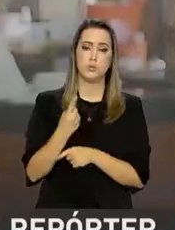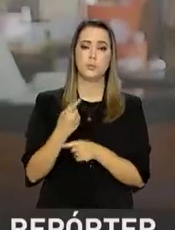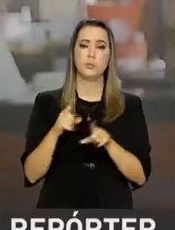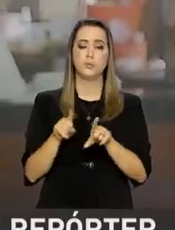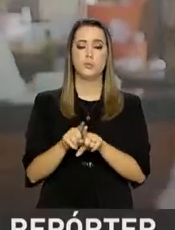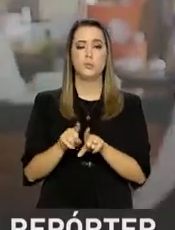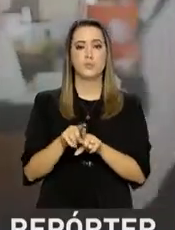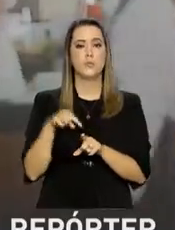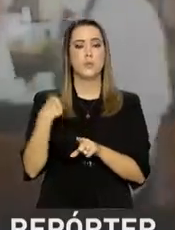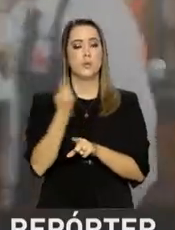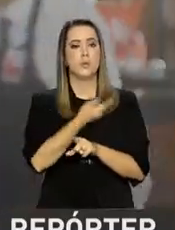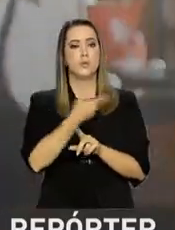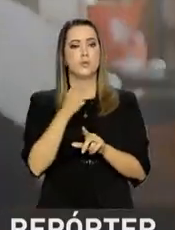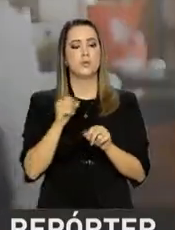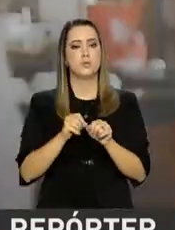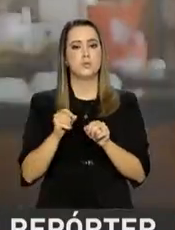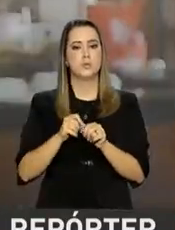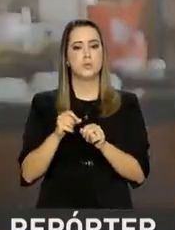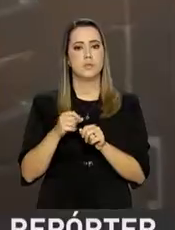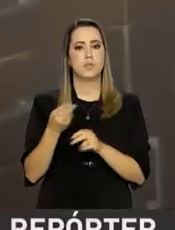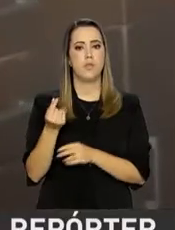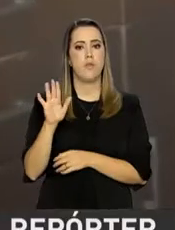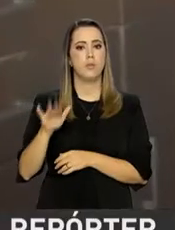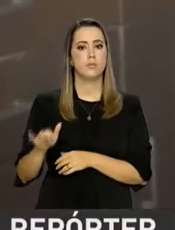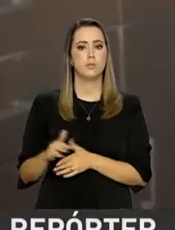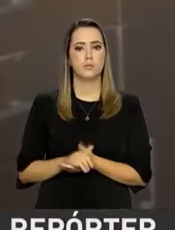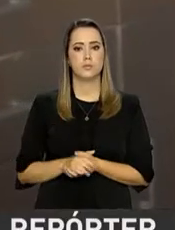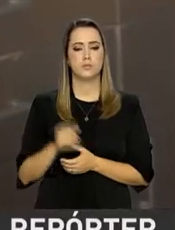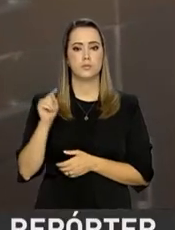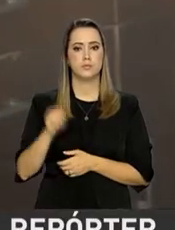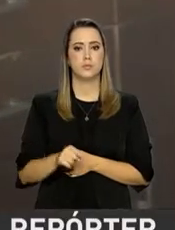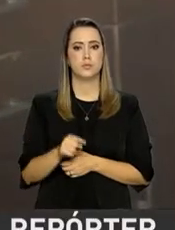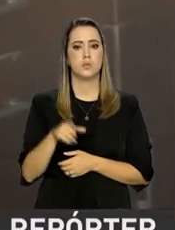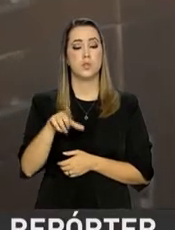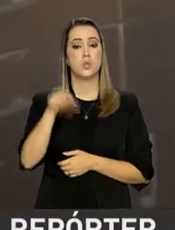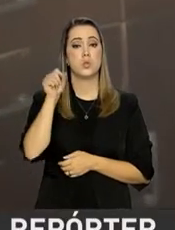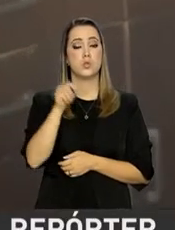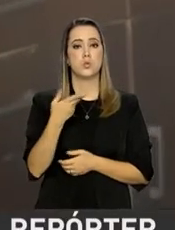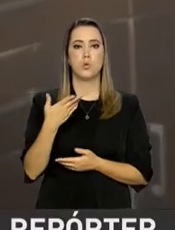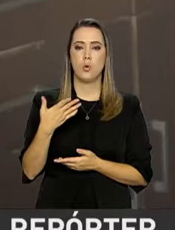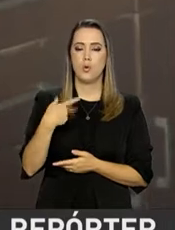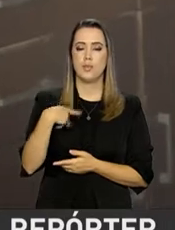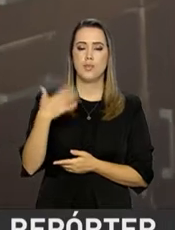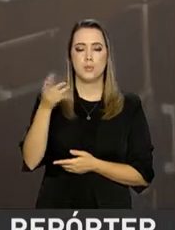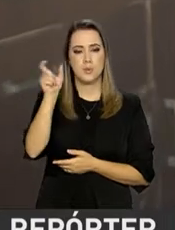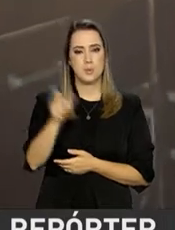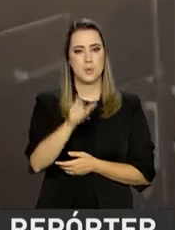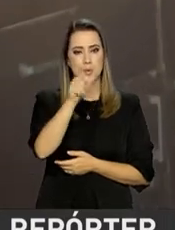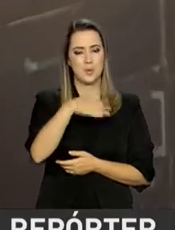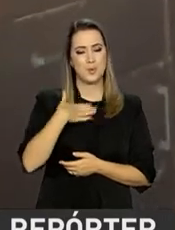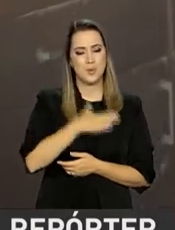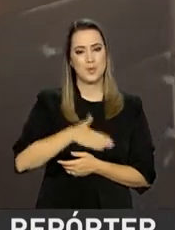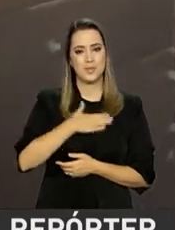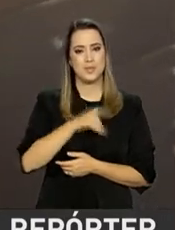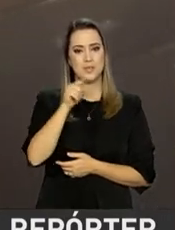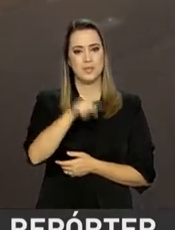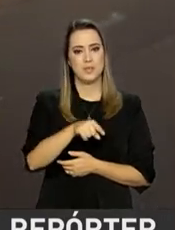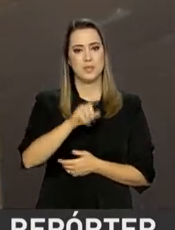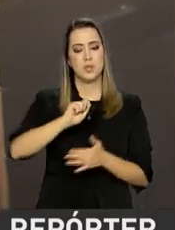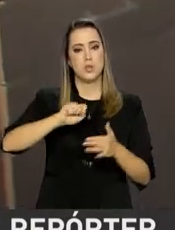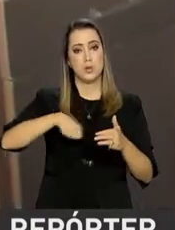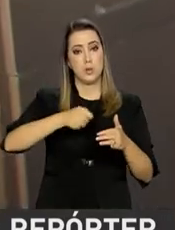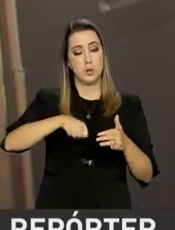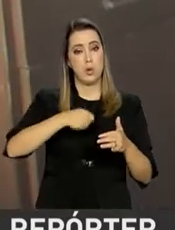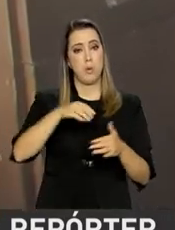ea gente está fazendo promoções também neste restaurante o prato escolhido para conquistar o público foi essa moqueca de